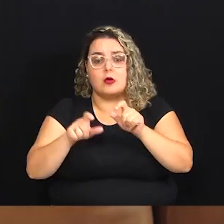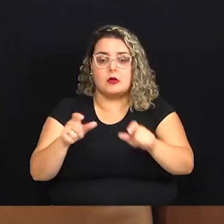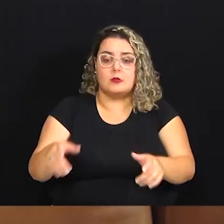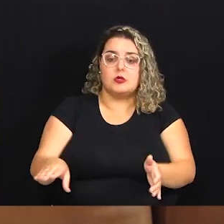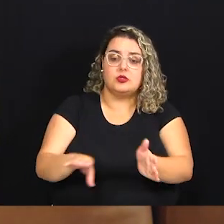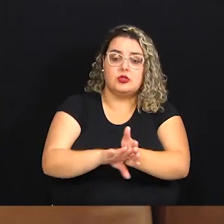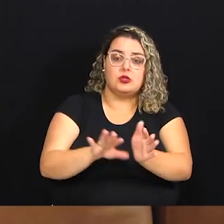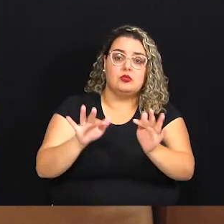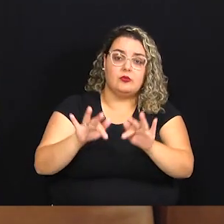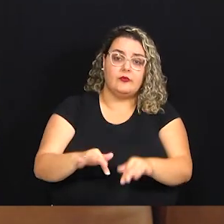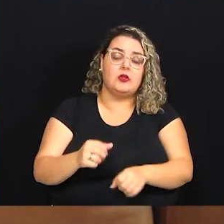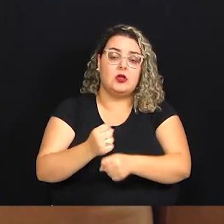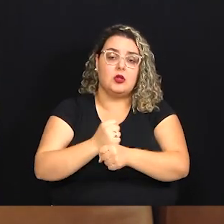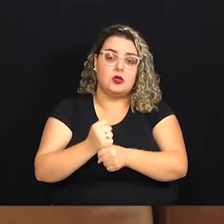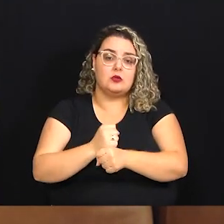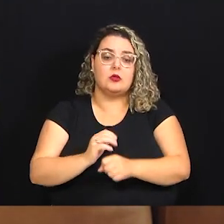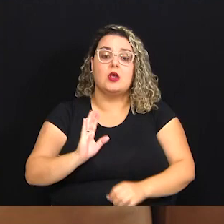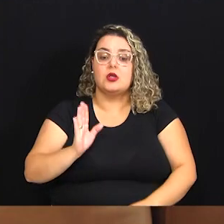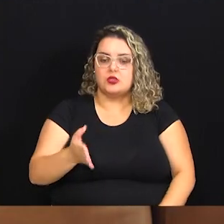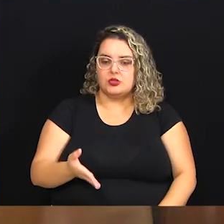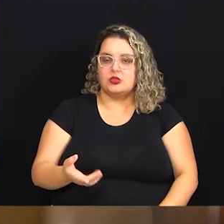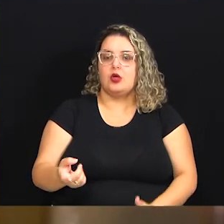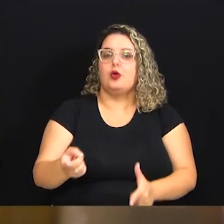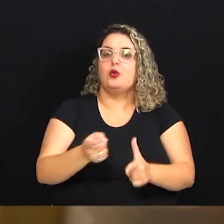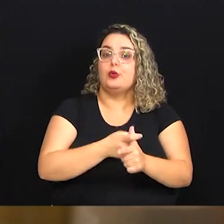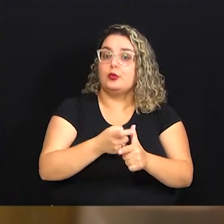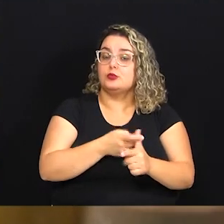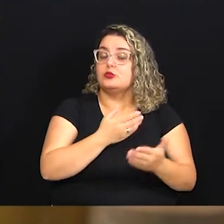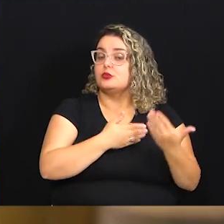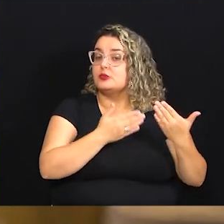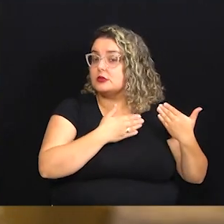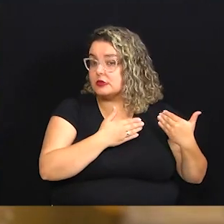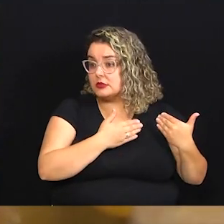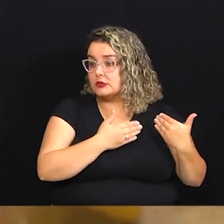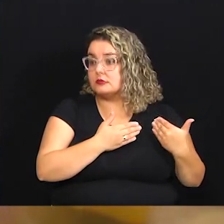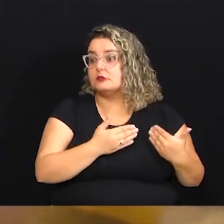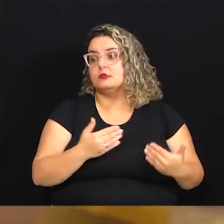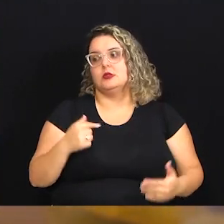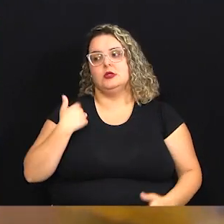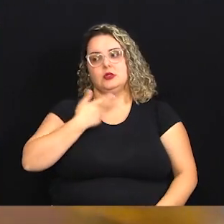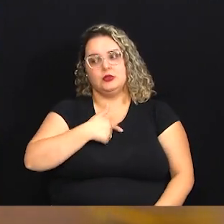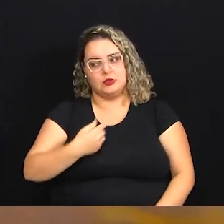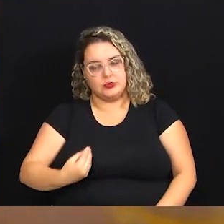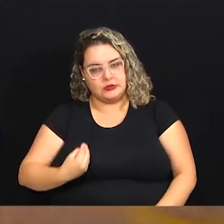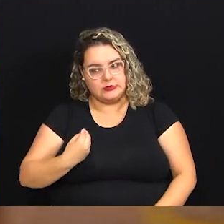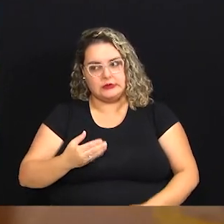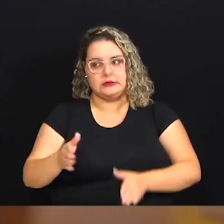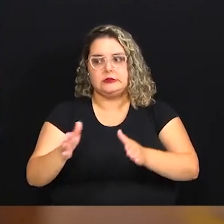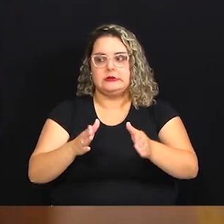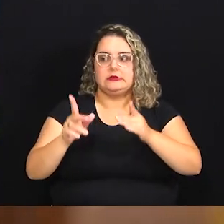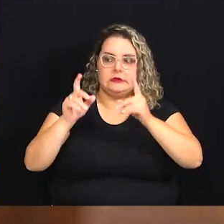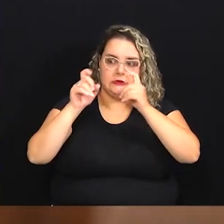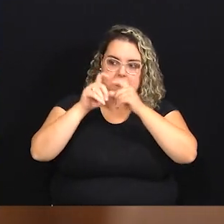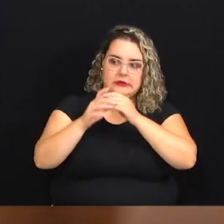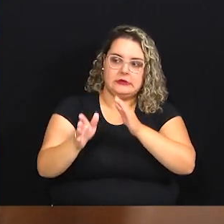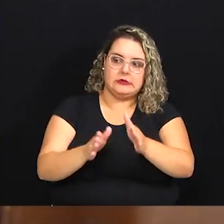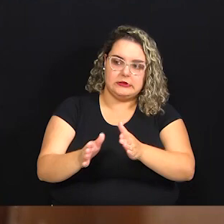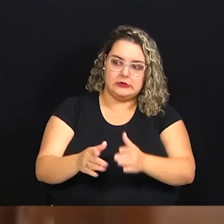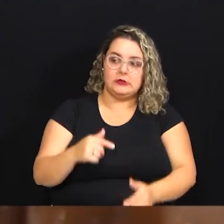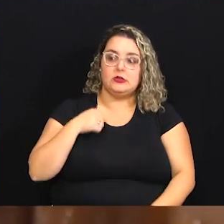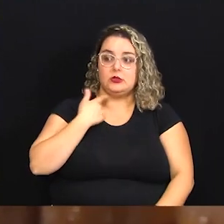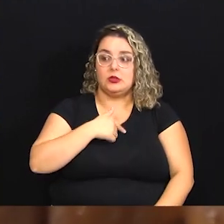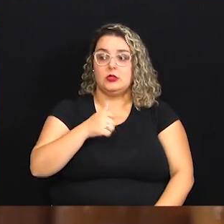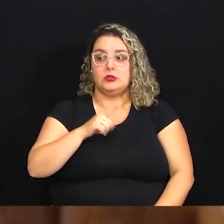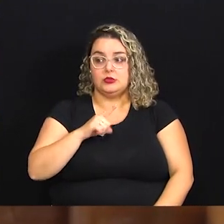as pessoas chegarem no final de ano já com dívidas passadas. E a gente viveu um momento muito conturbado até esse